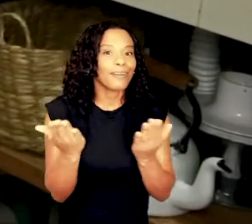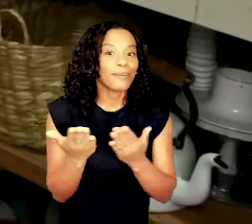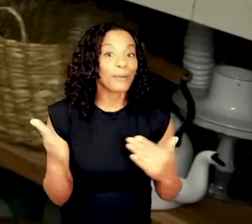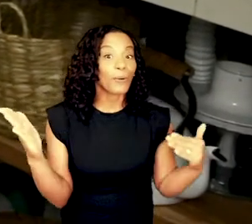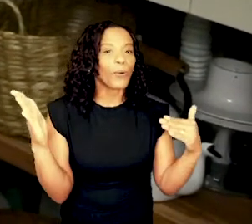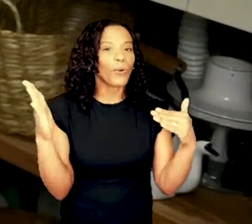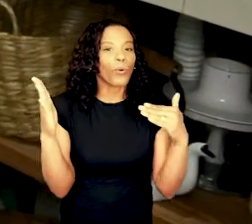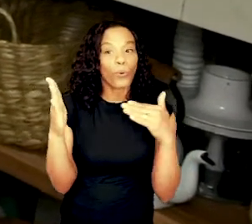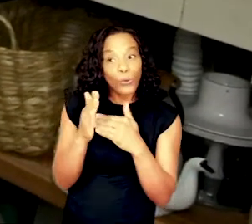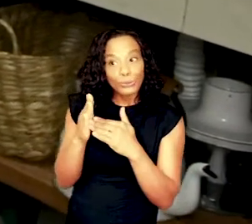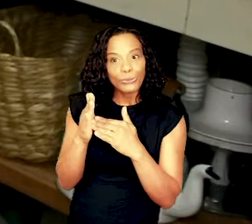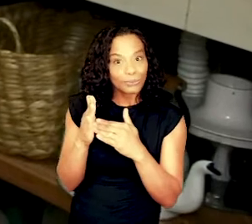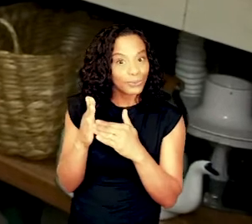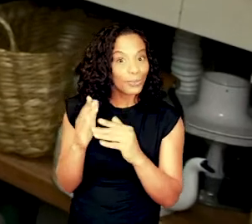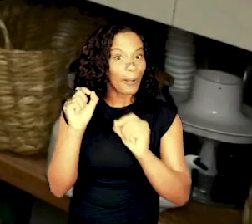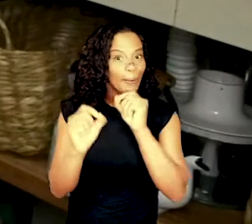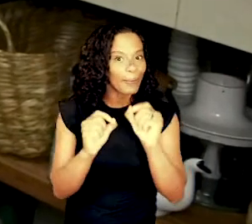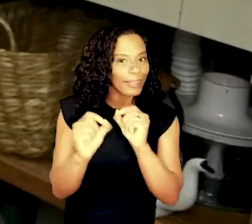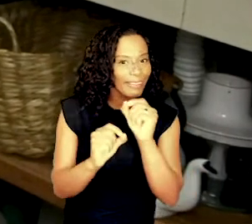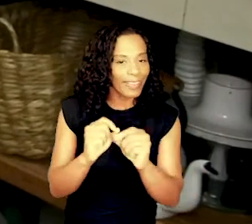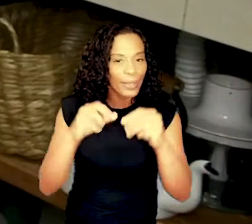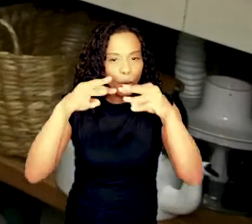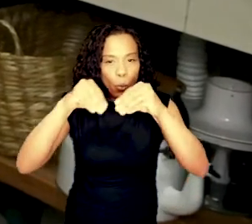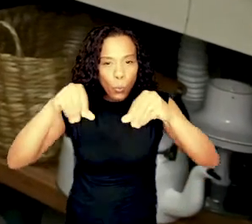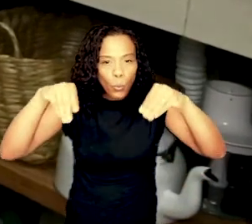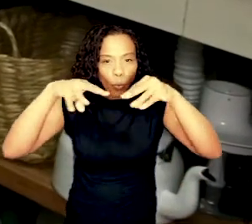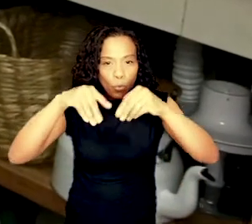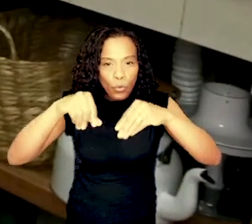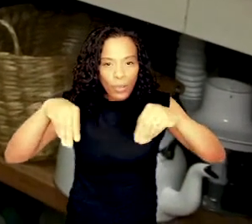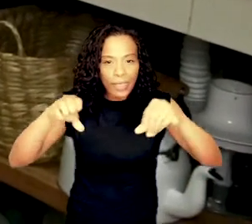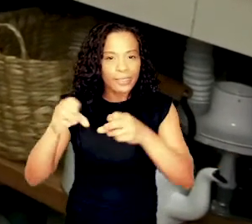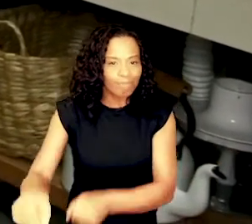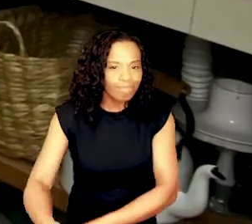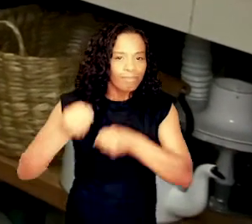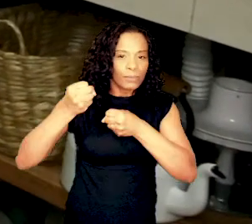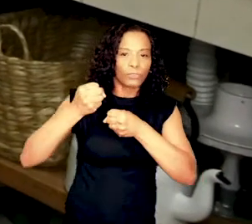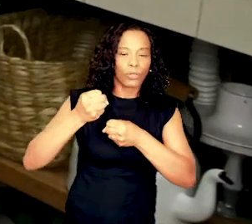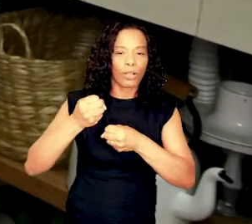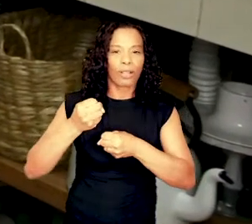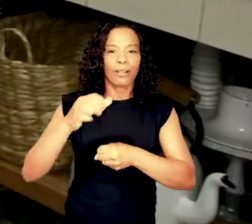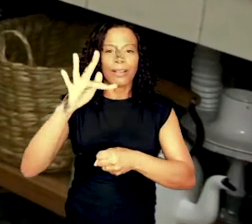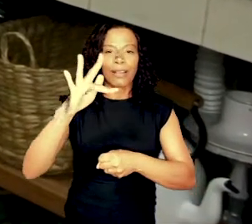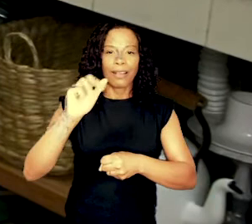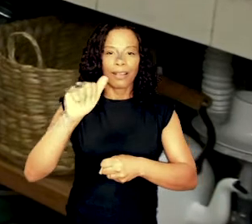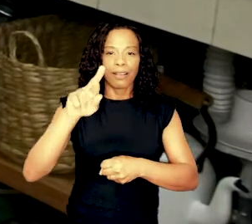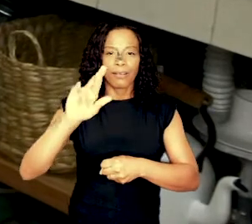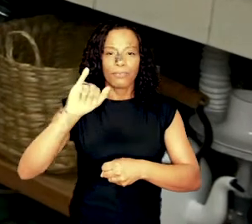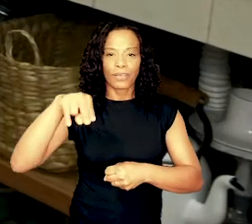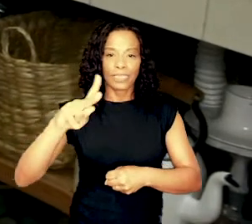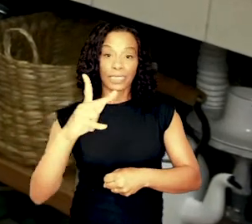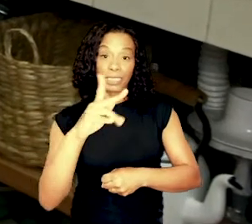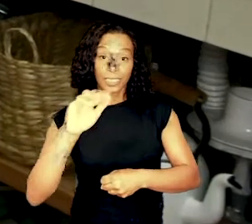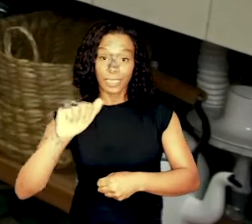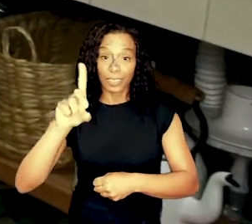Muito lindo! E agora, por último, a gente vai adicionar farinha de mandioca. Eu tenho aqui 1 xícara, mas eu não vou